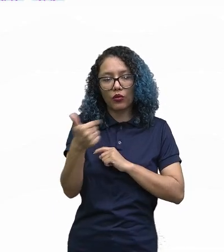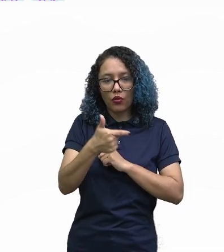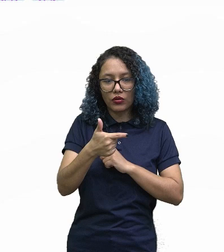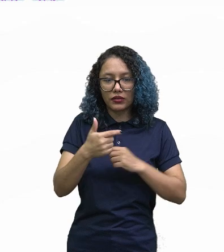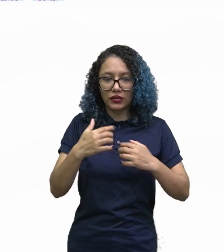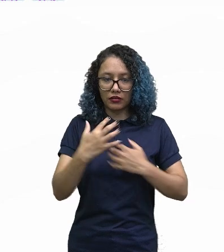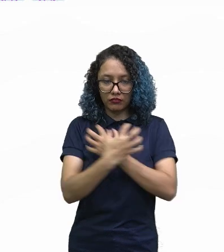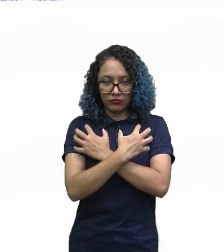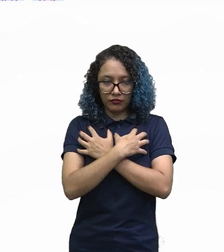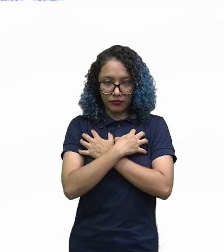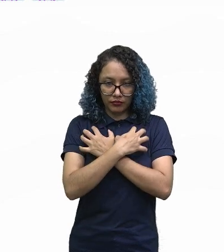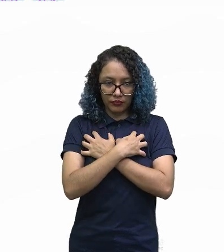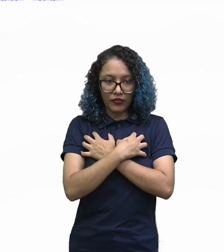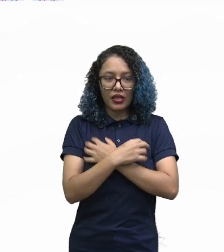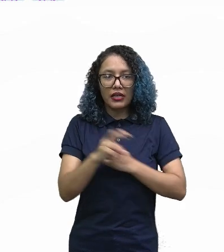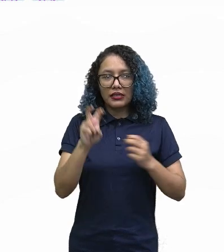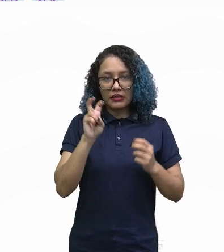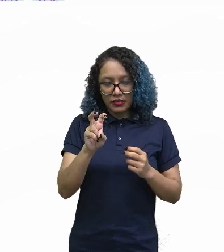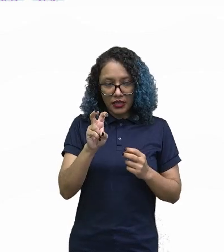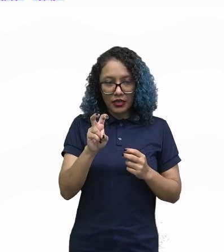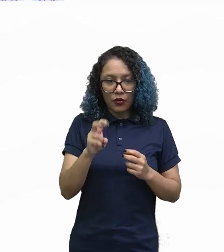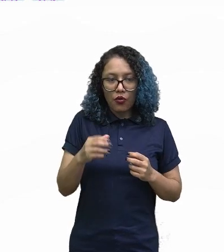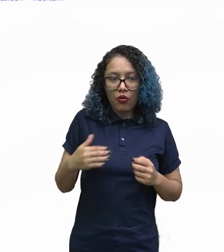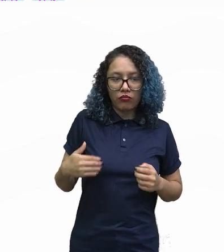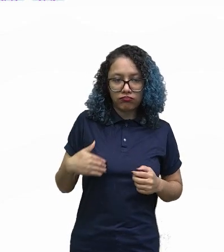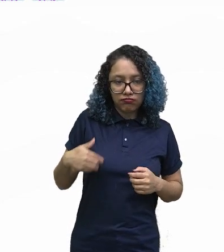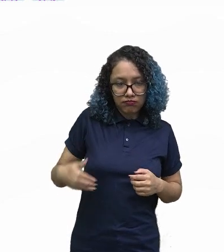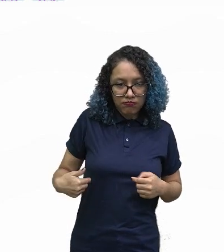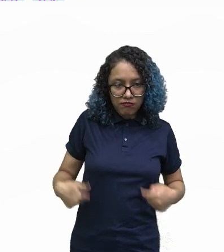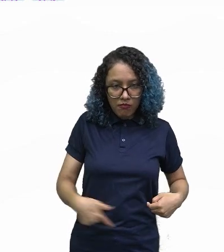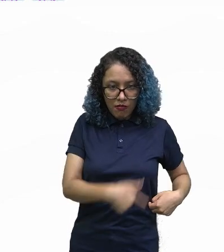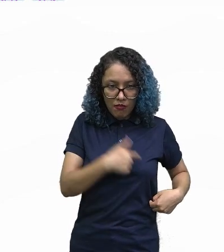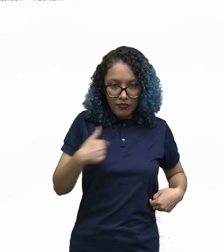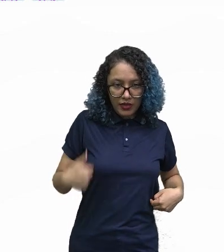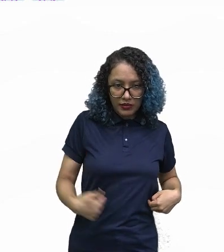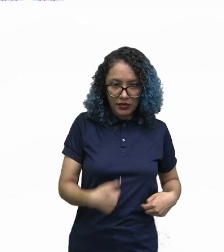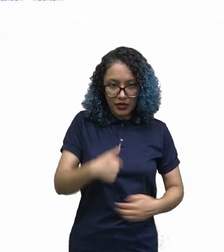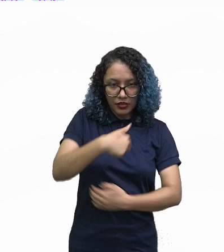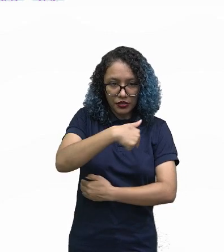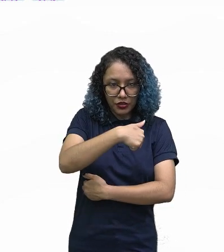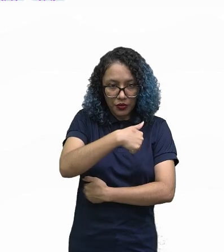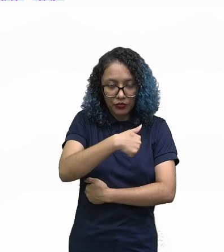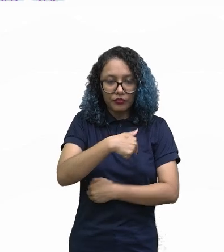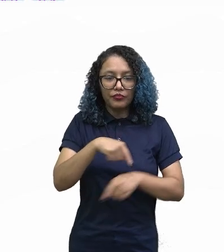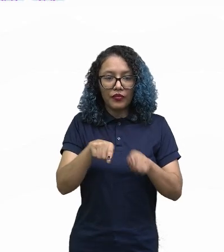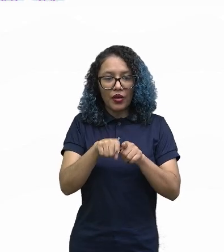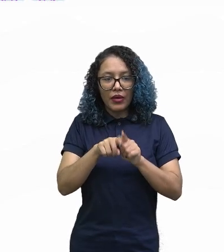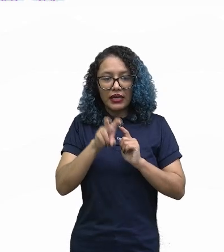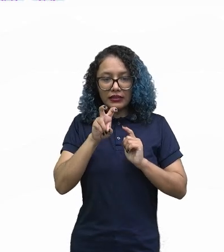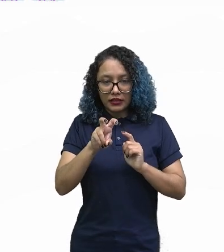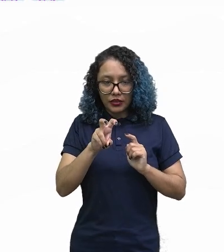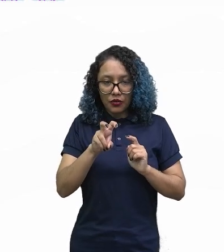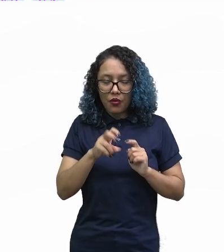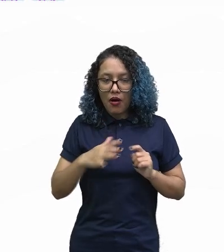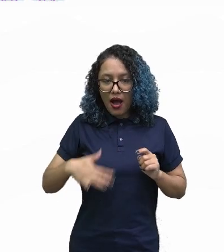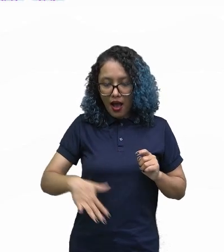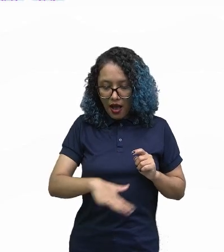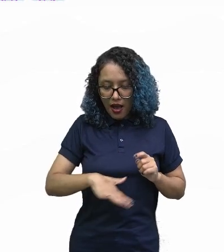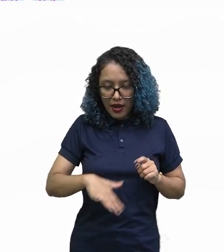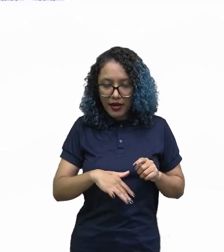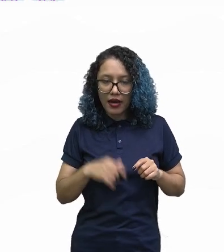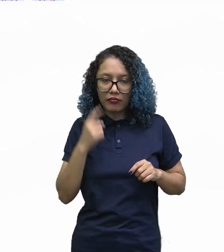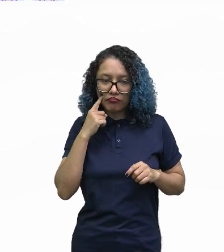depois 5 lombares, 5 sacrais e, por fim, um nervo coxígeo, tá